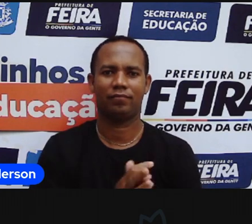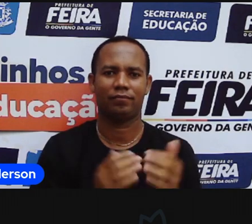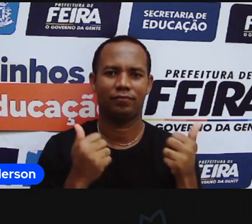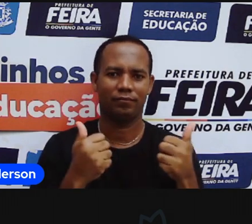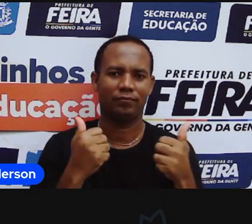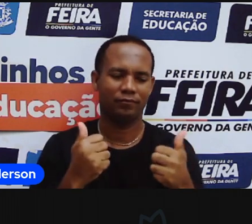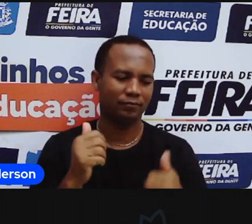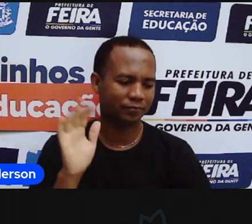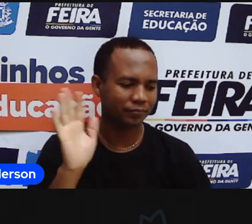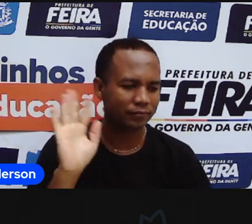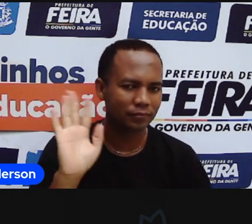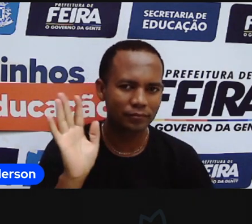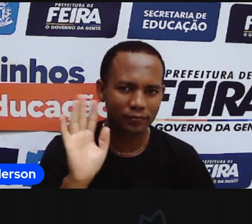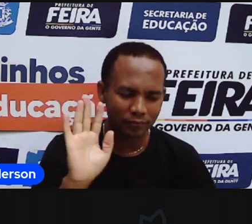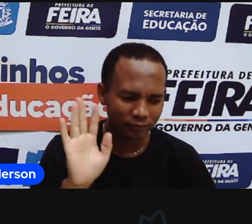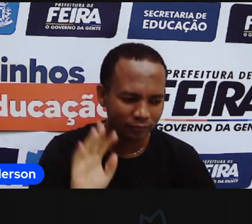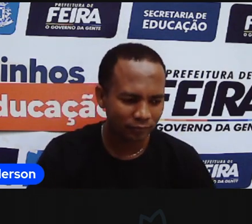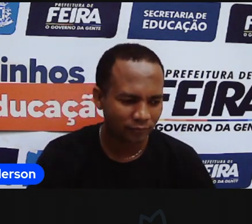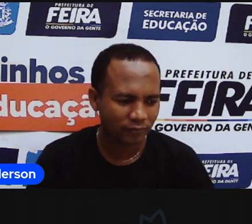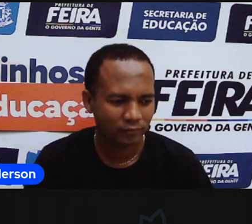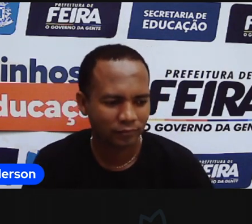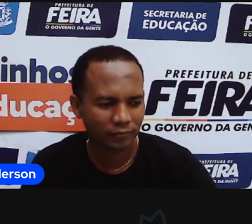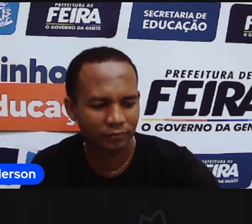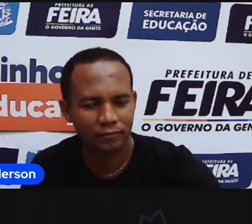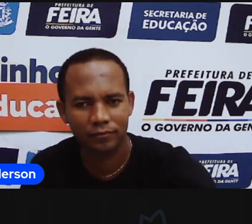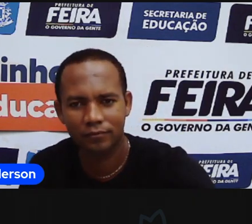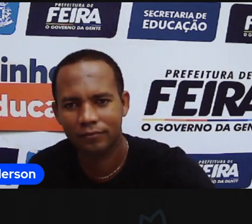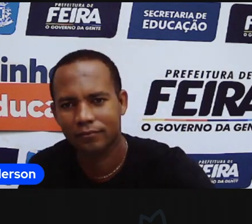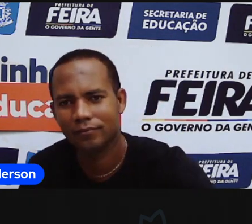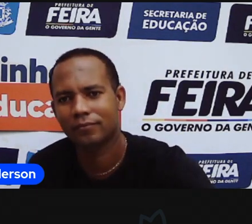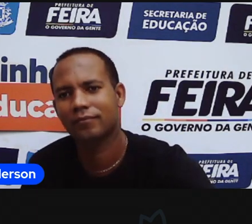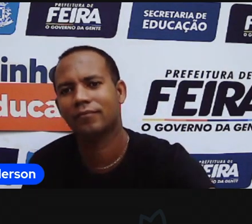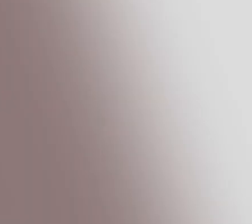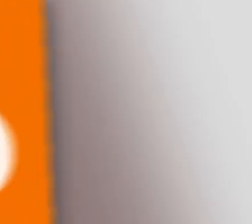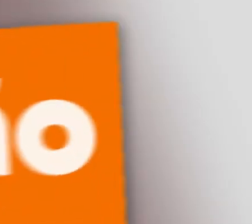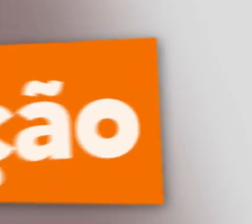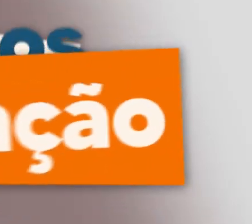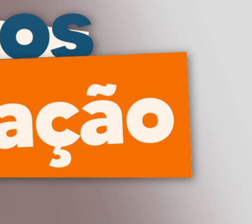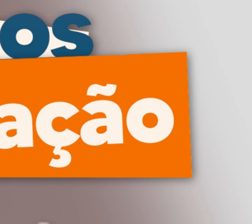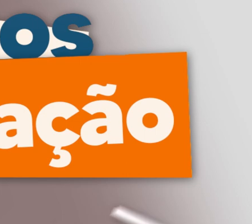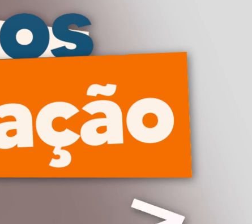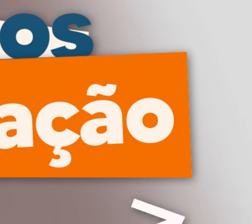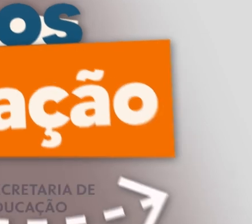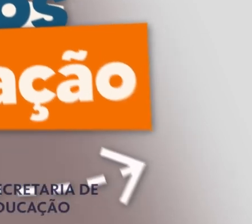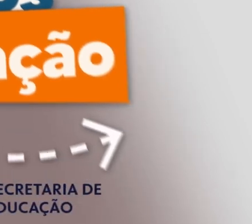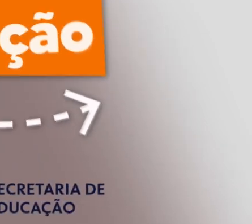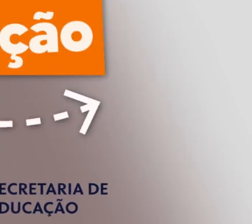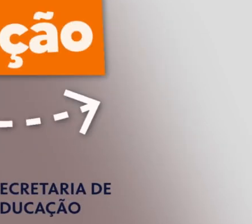cuidem. Fiquem bem guardadinhos em casa. Até a próxima!